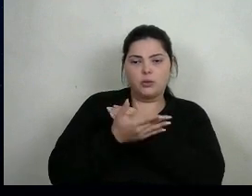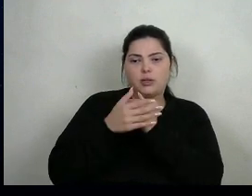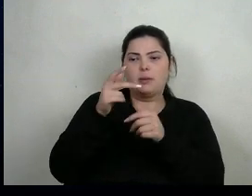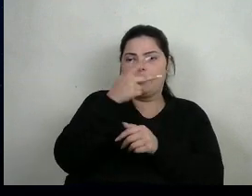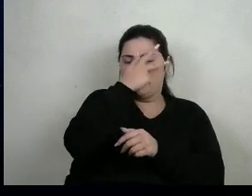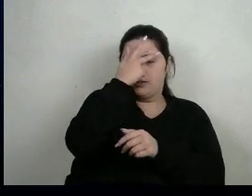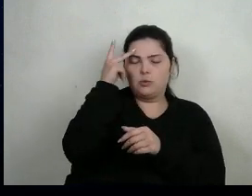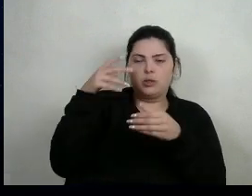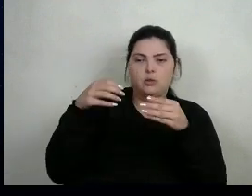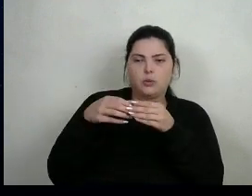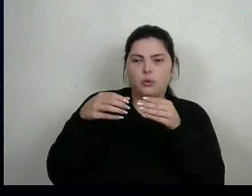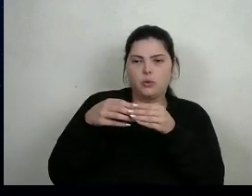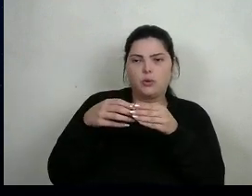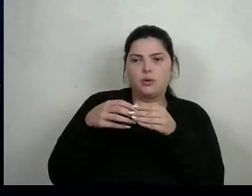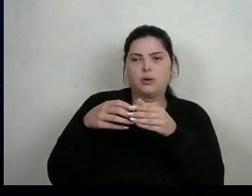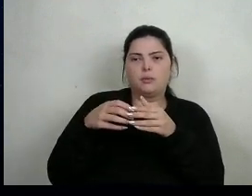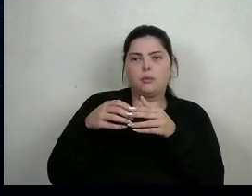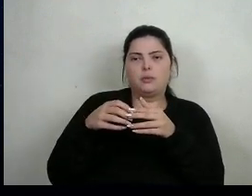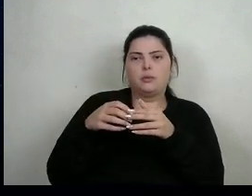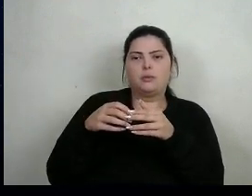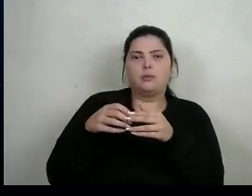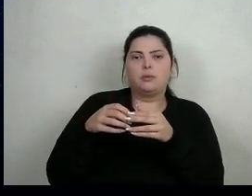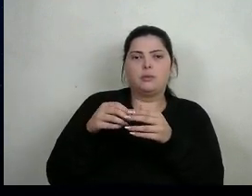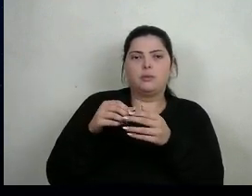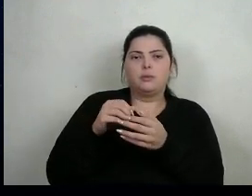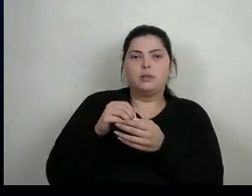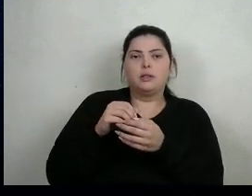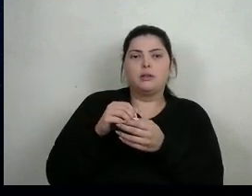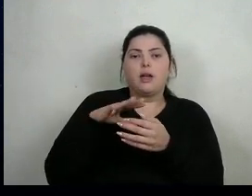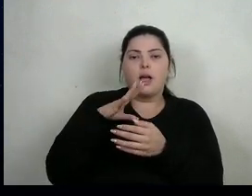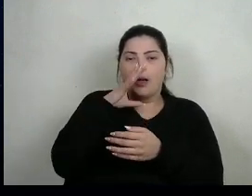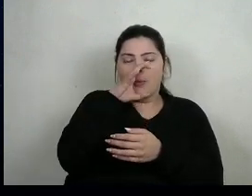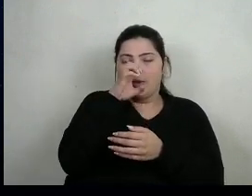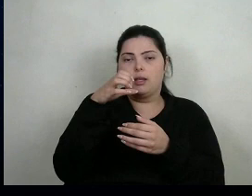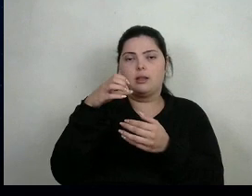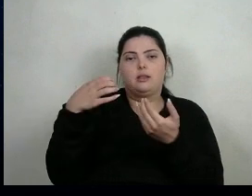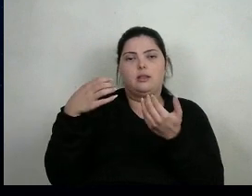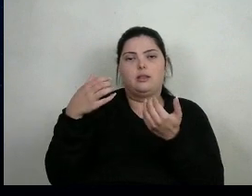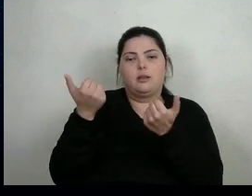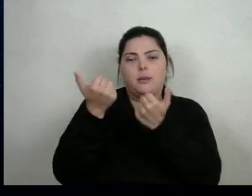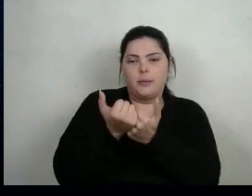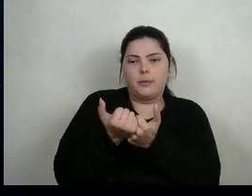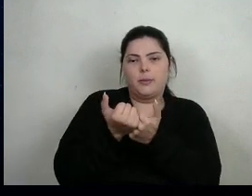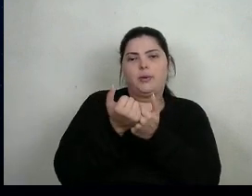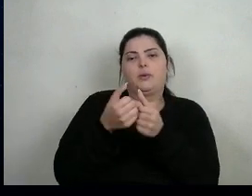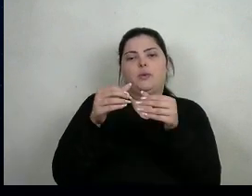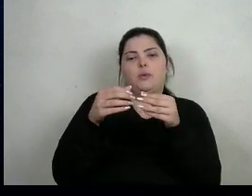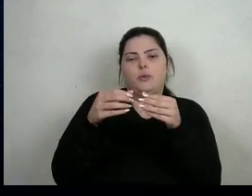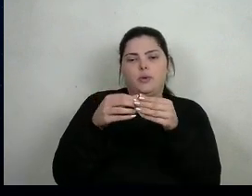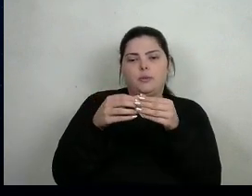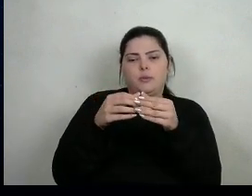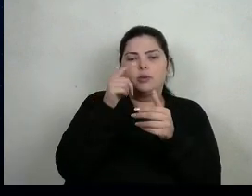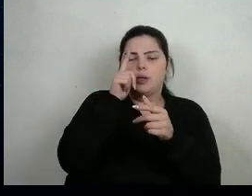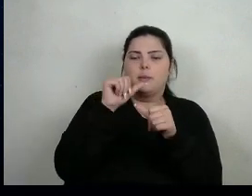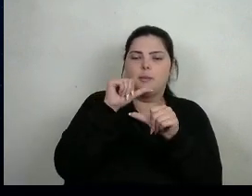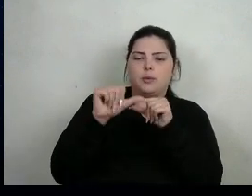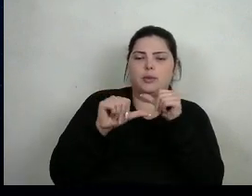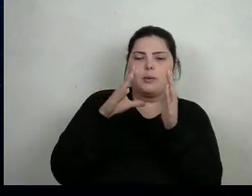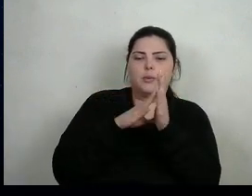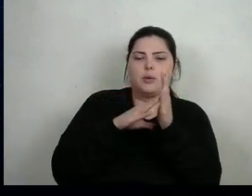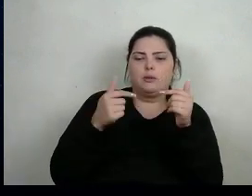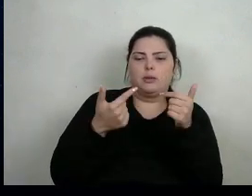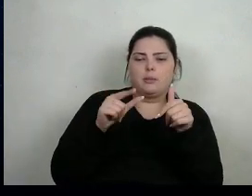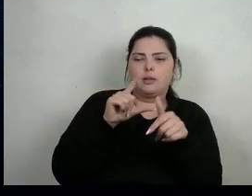equipe e a gente suporta a equipe para poder mudar para um modelo de trabalho 100%